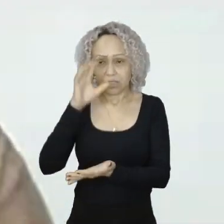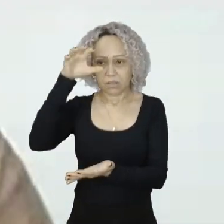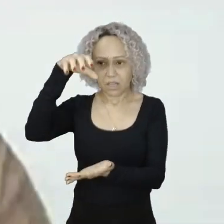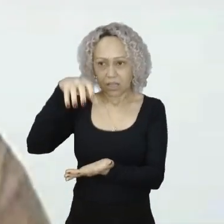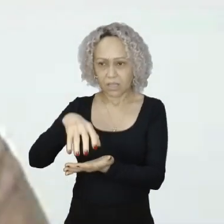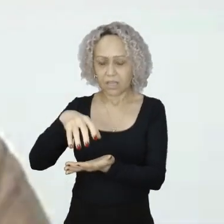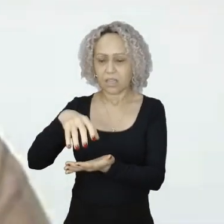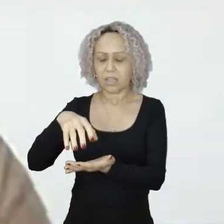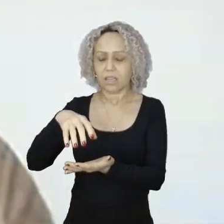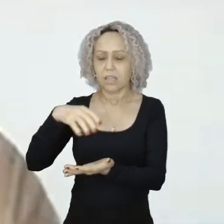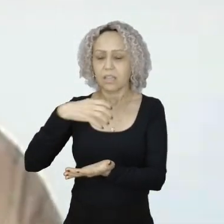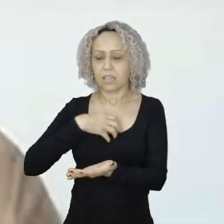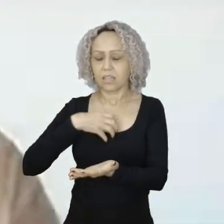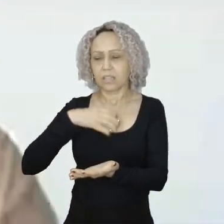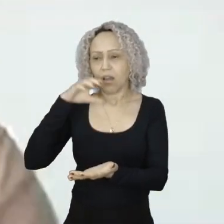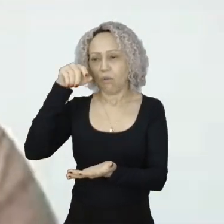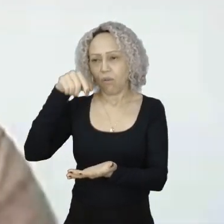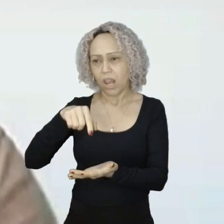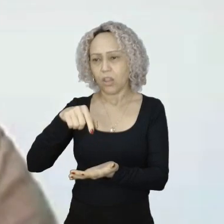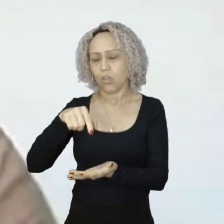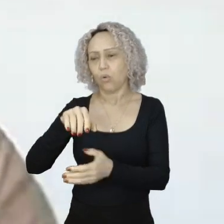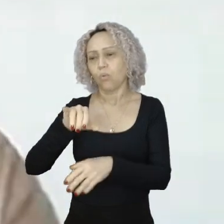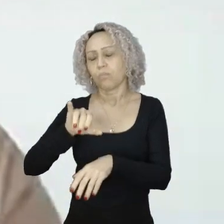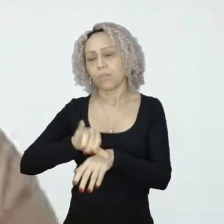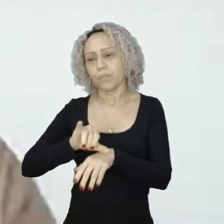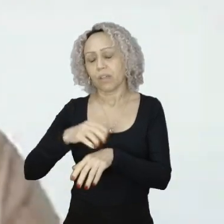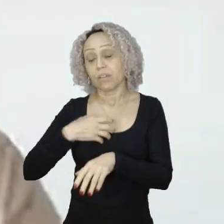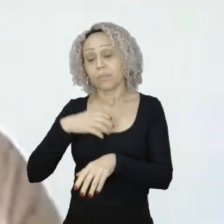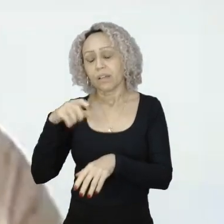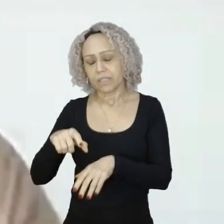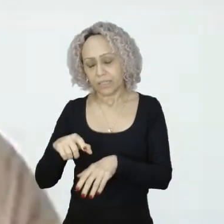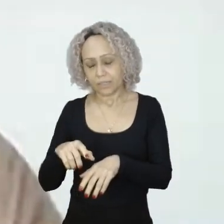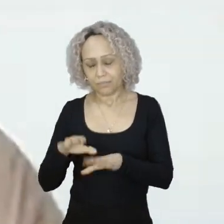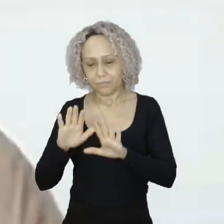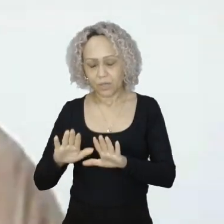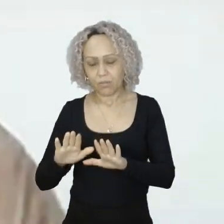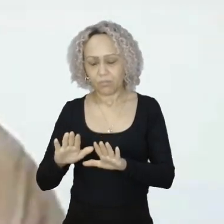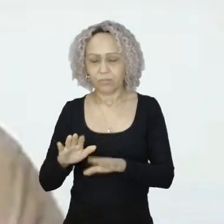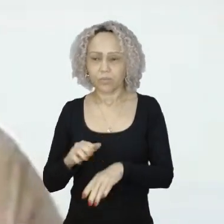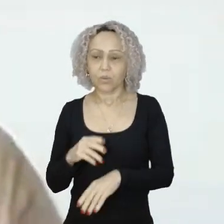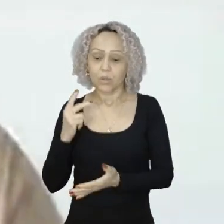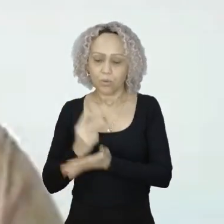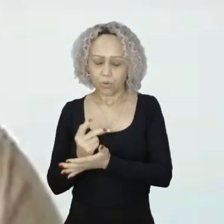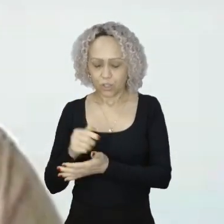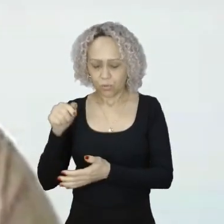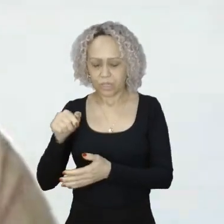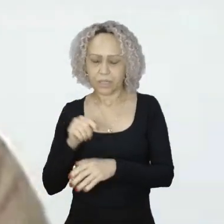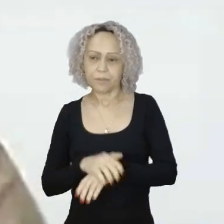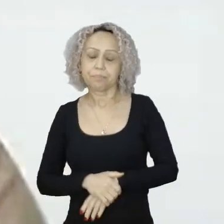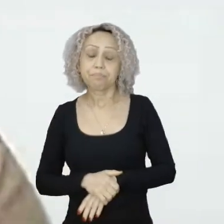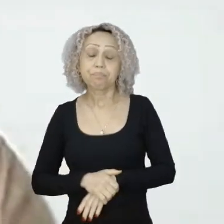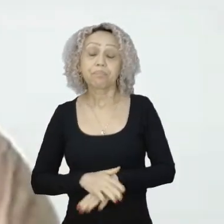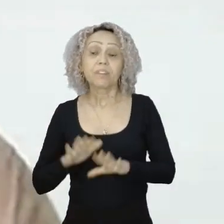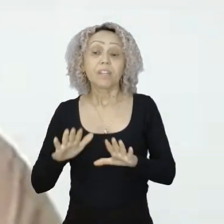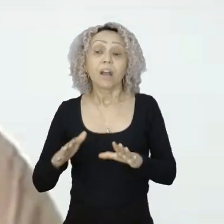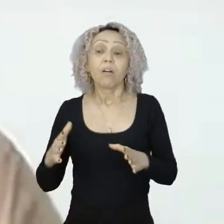foi muito importante porque ele marca os 30 anos de fundação da CMP. Nós